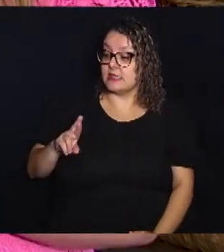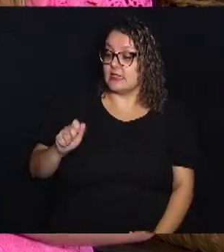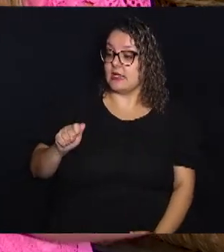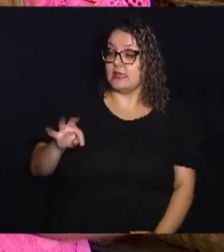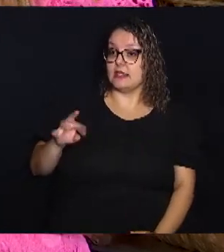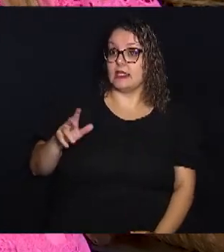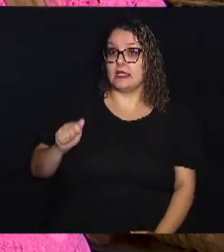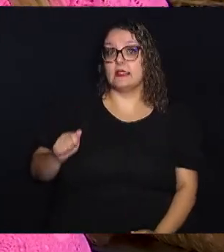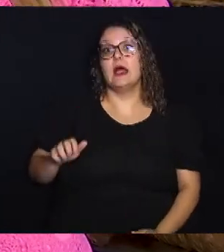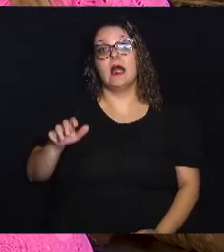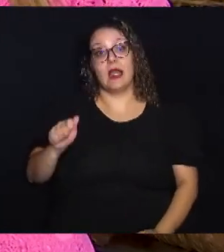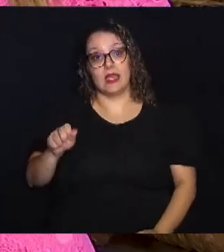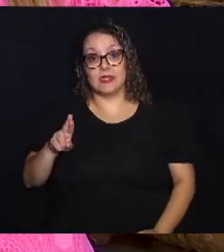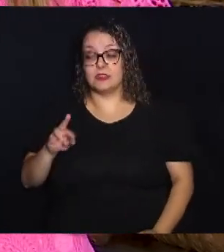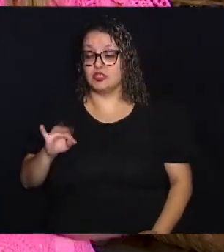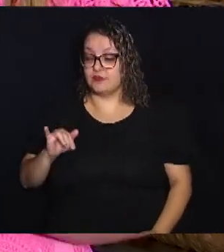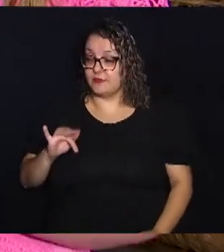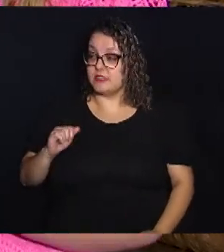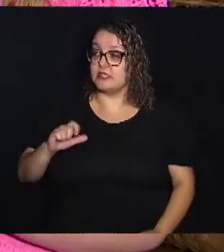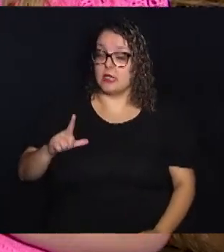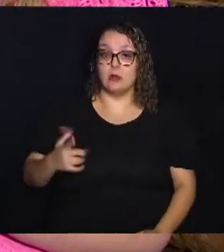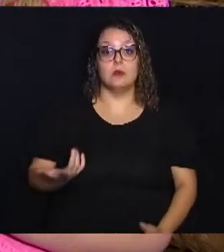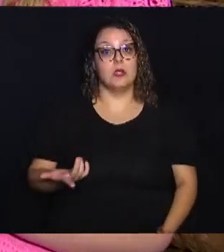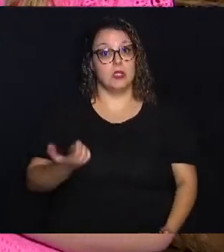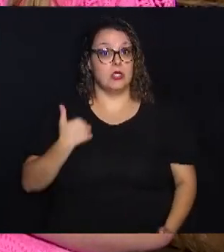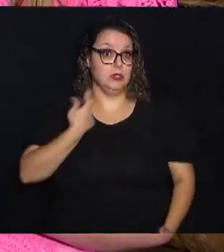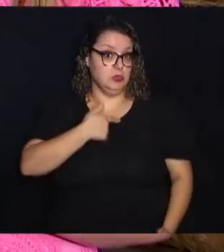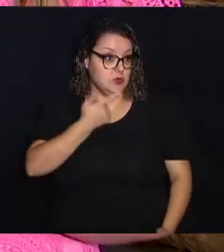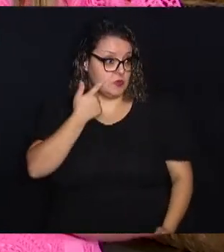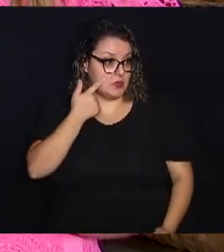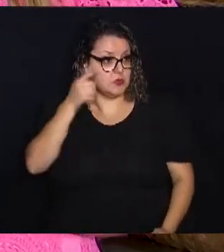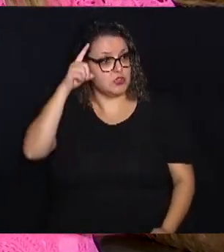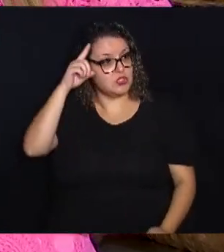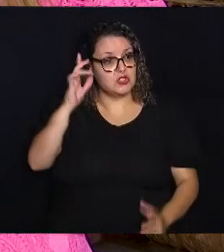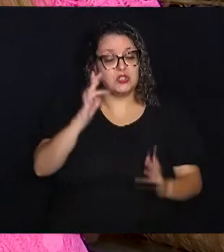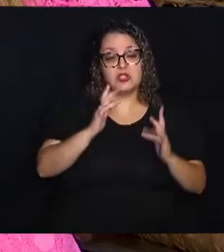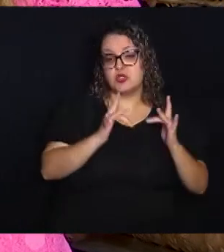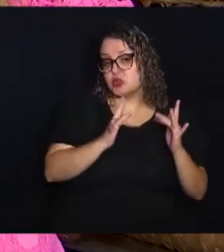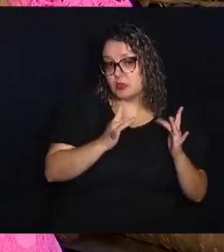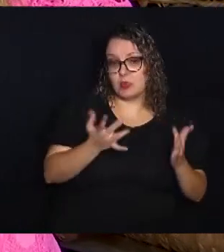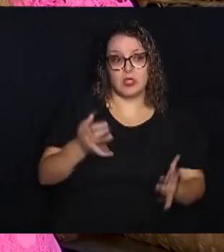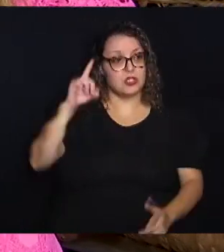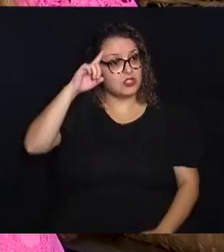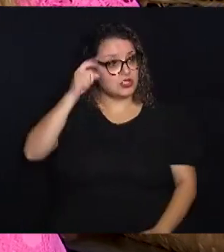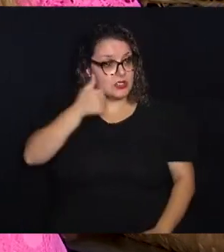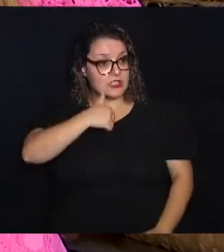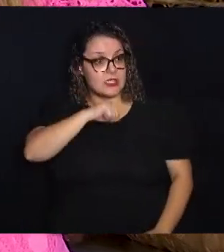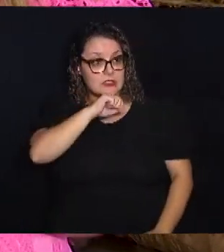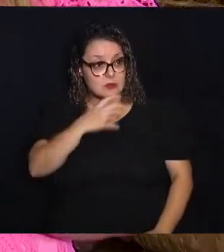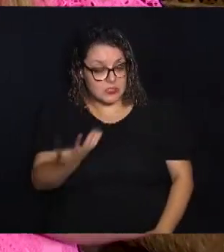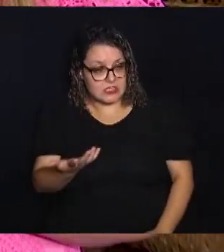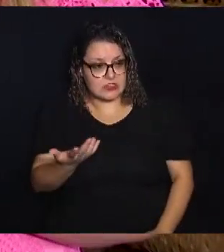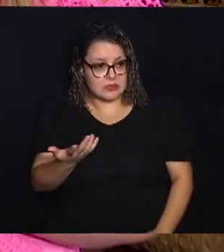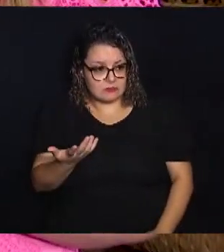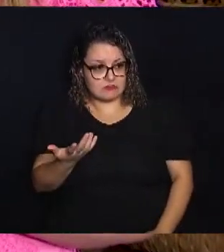artificiais. Bom, e a gente vê, né, Dia dos Namorados, Dia das Mães,